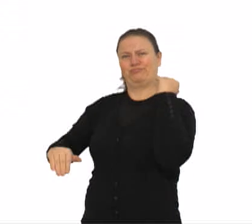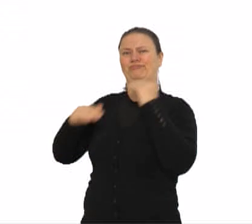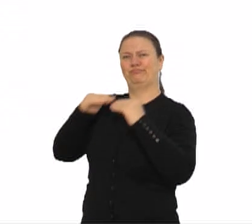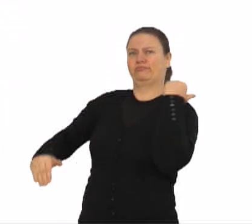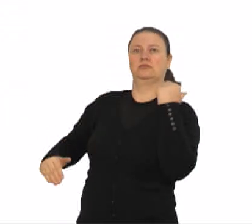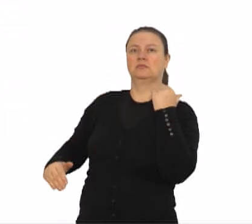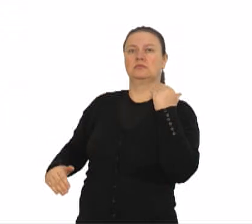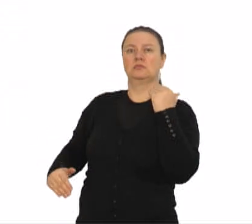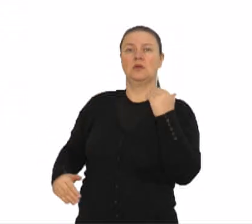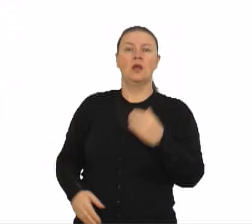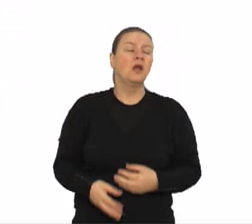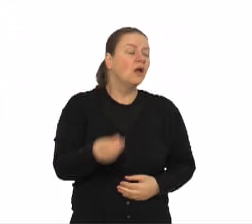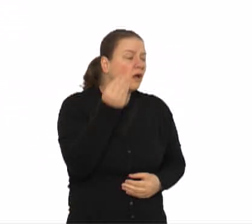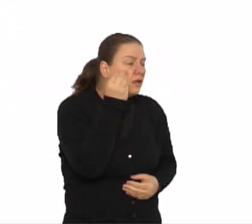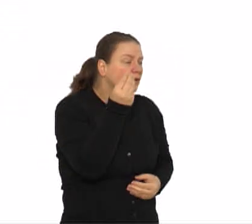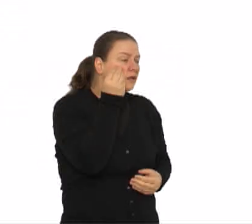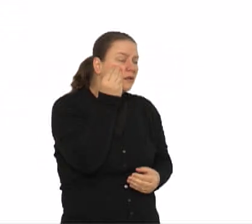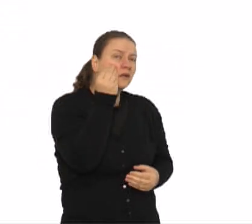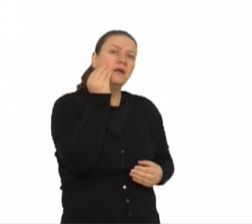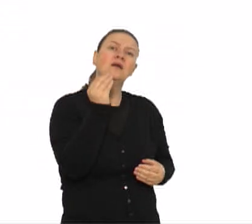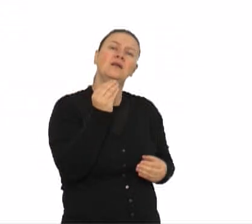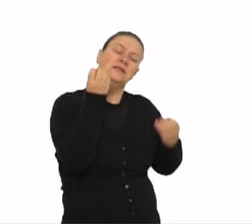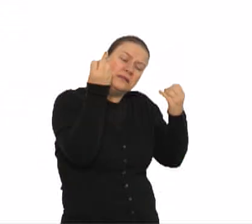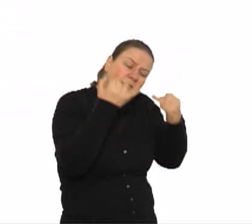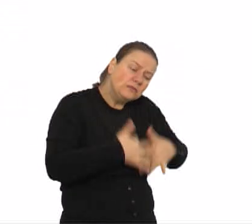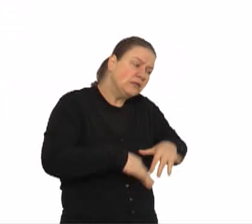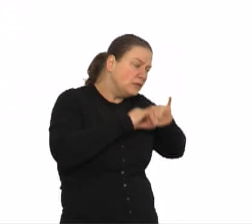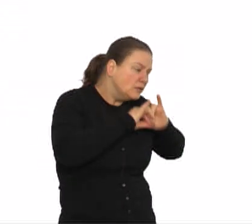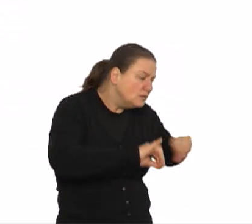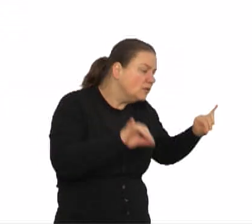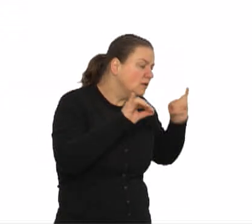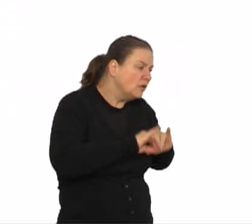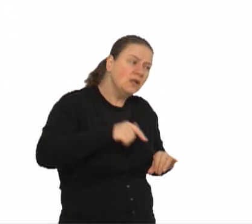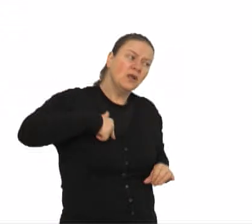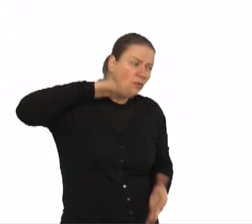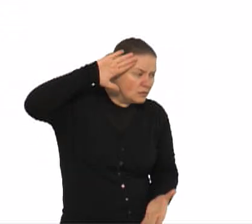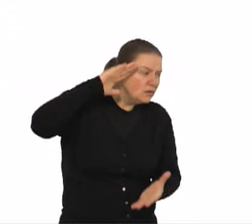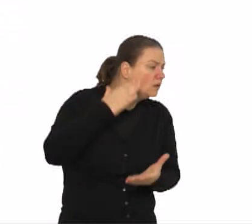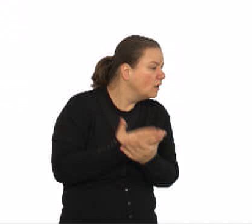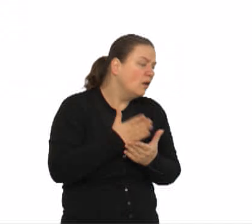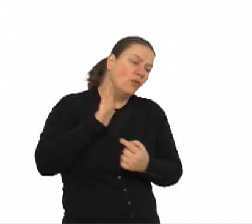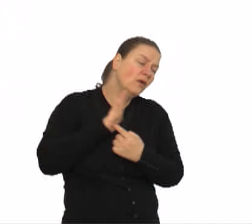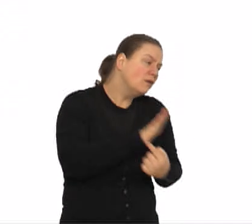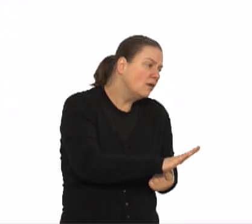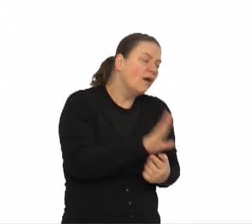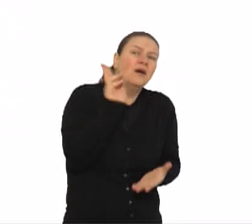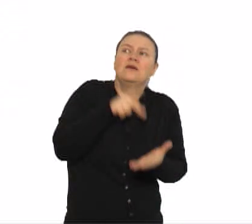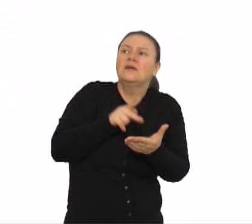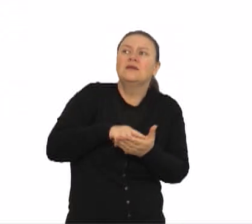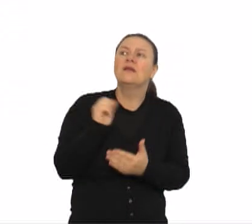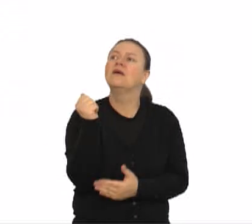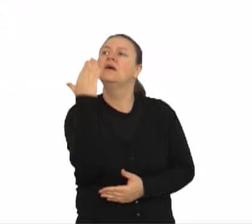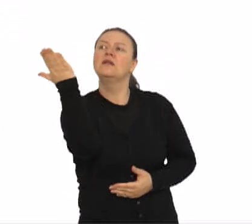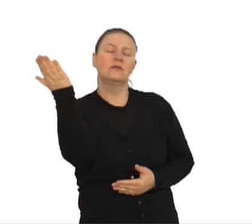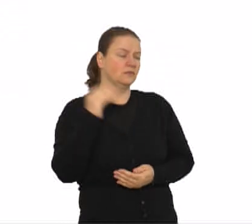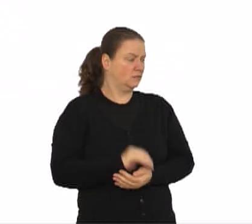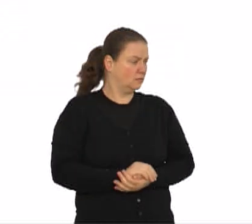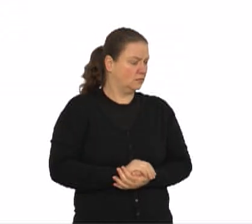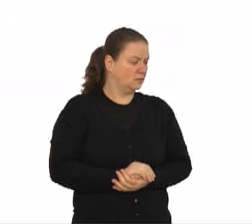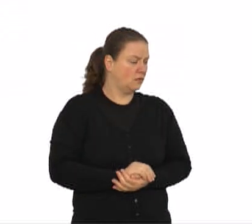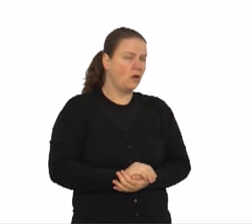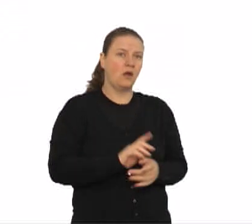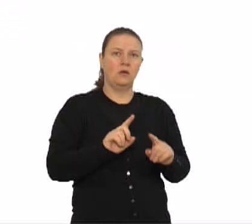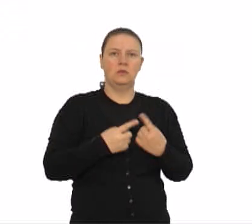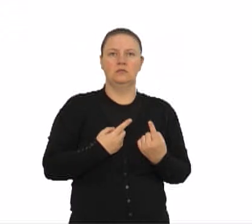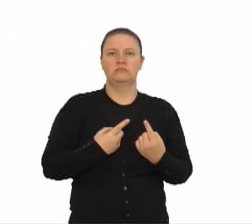ele. E ele tenta insistir porque ele tem certeza do que está falando, que a verdade está lá fora. Mas quando